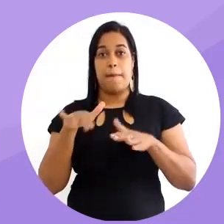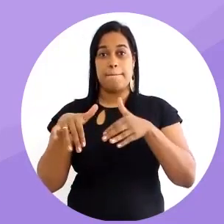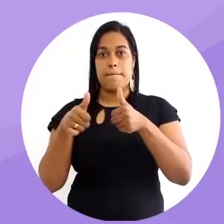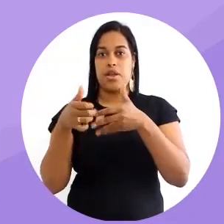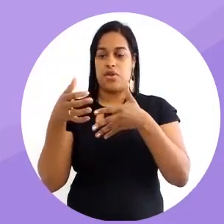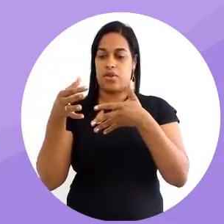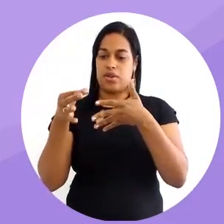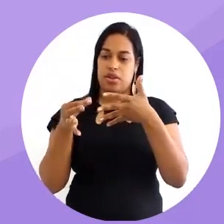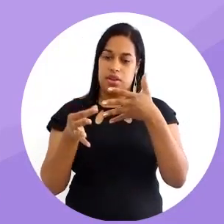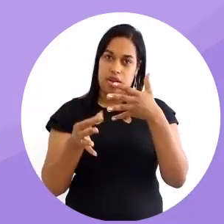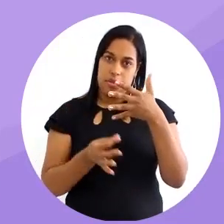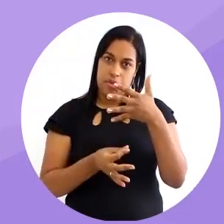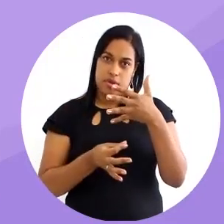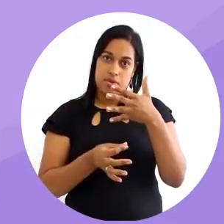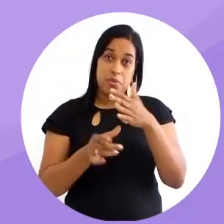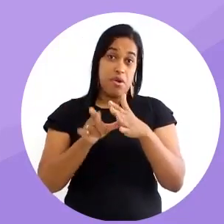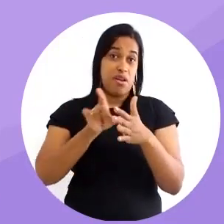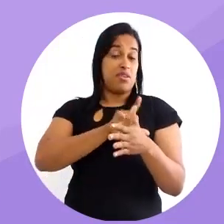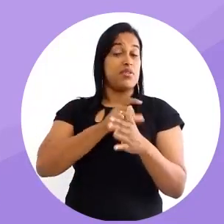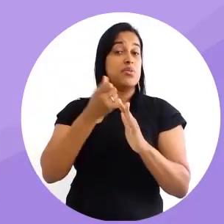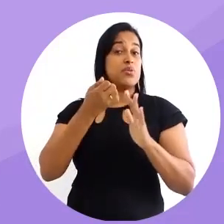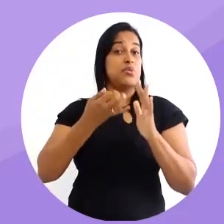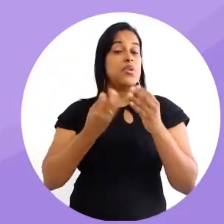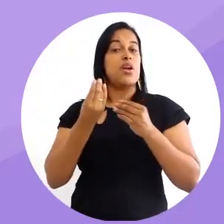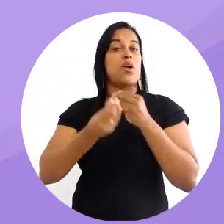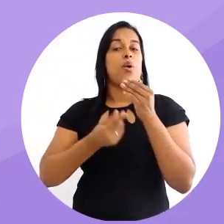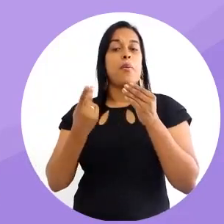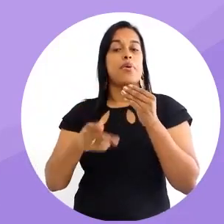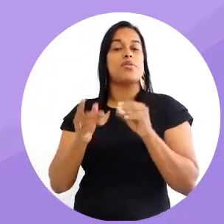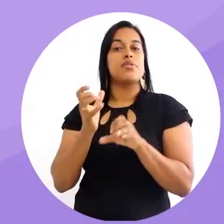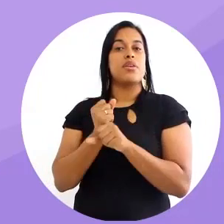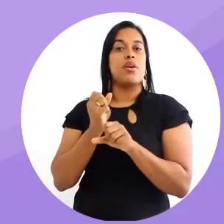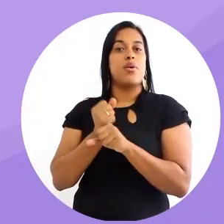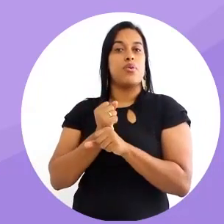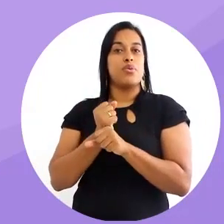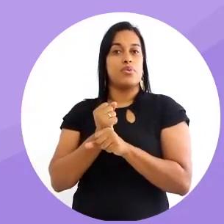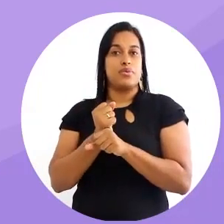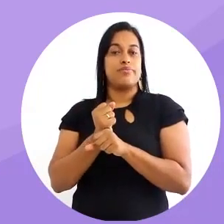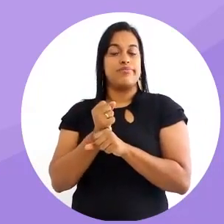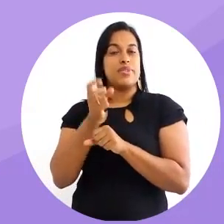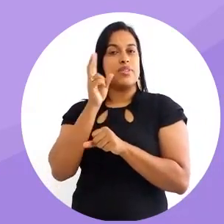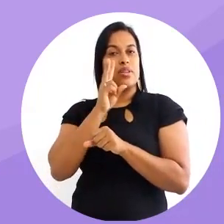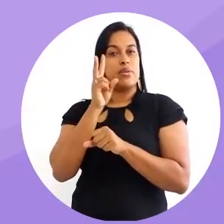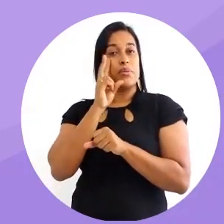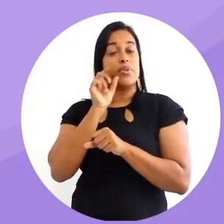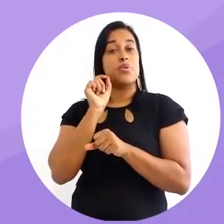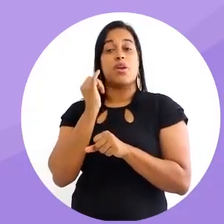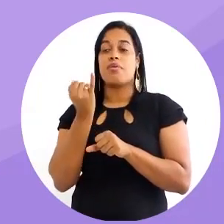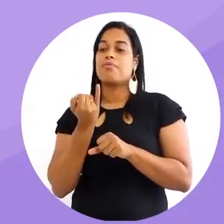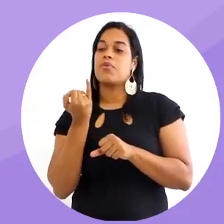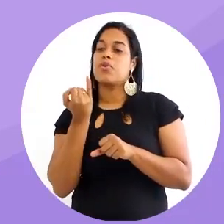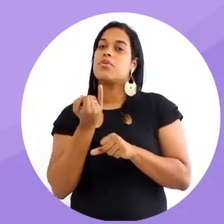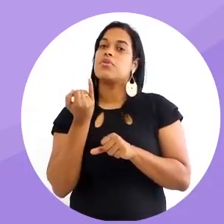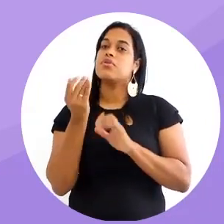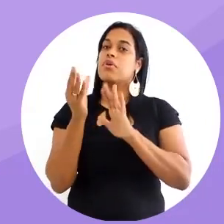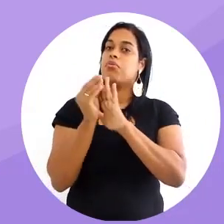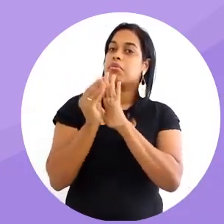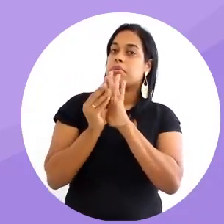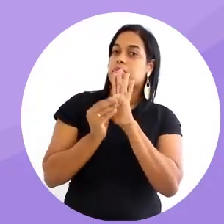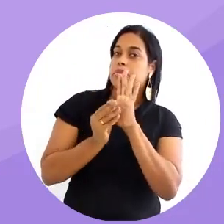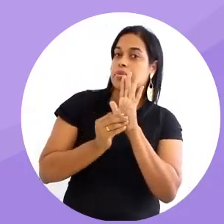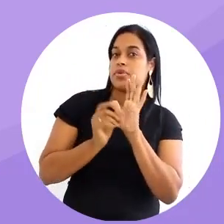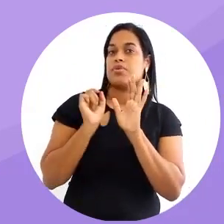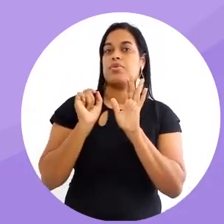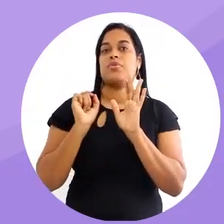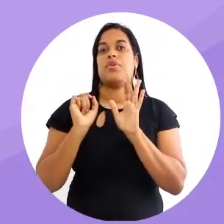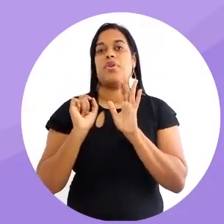esse melhor detalhamento. Mas antes vamos falar de como será feito esse cálculo, ok? Lembrando que é importante acrescentar